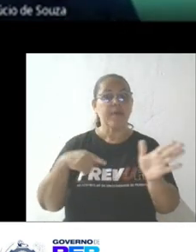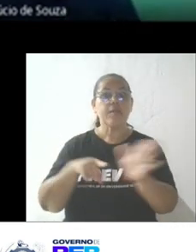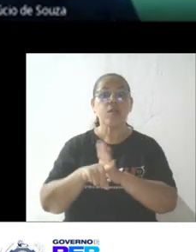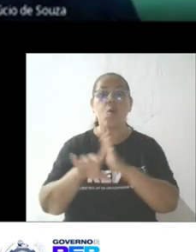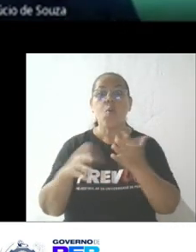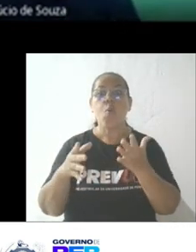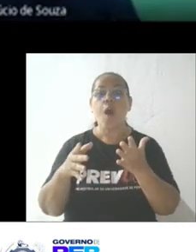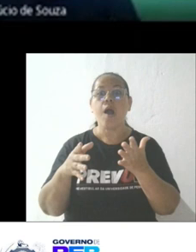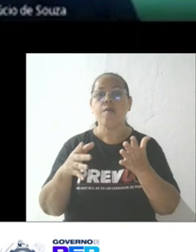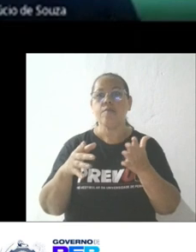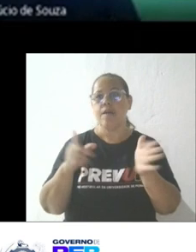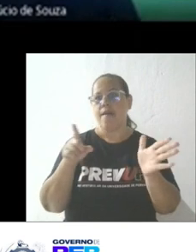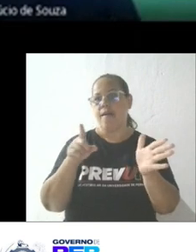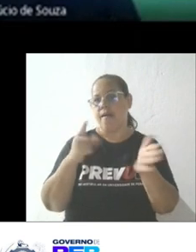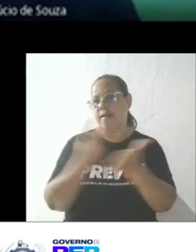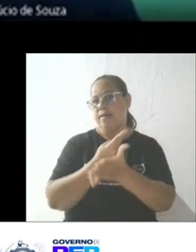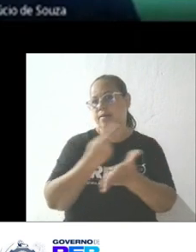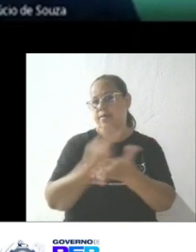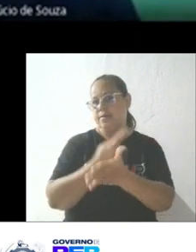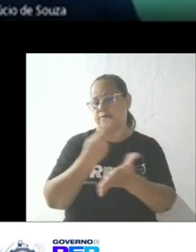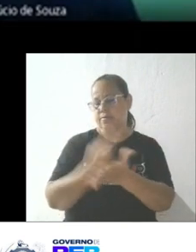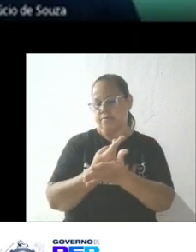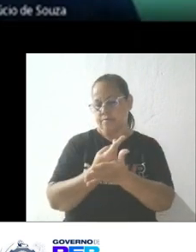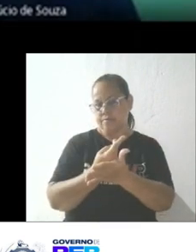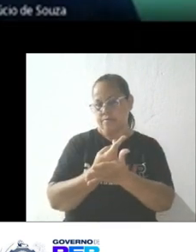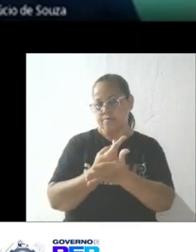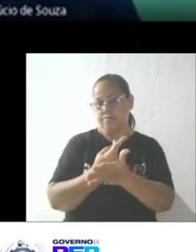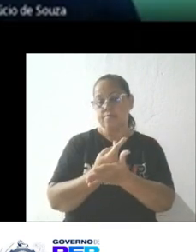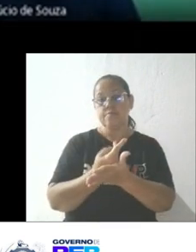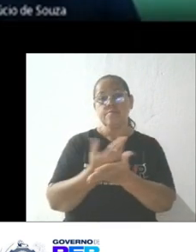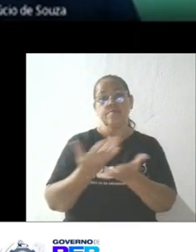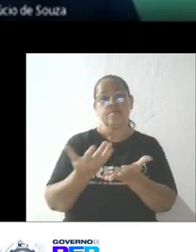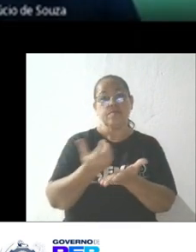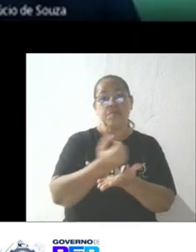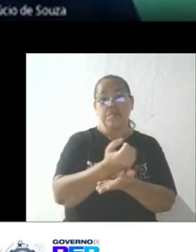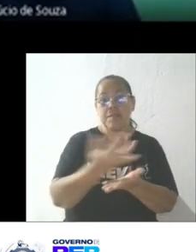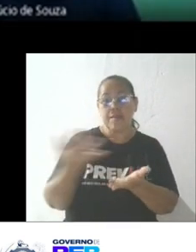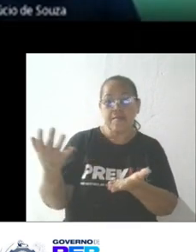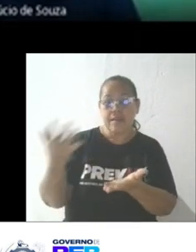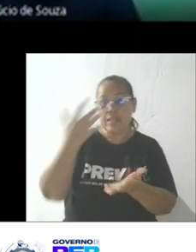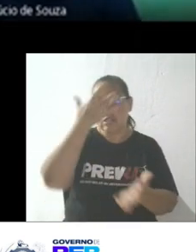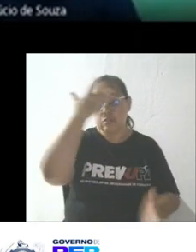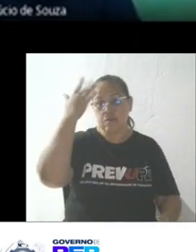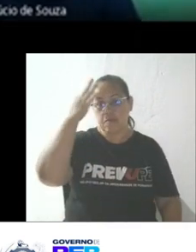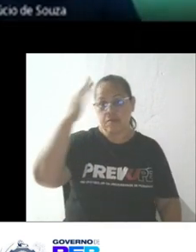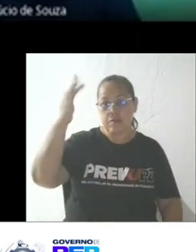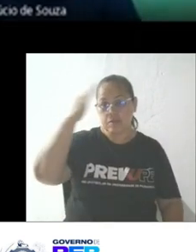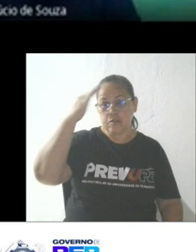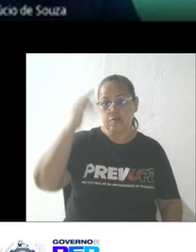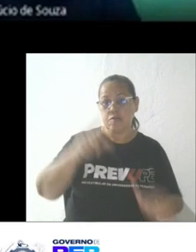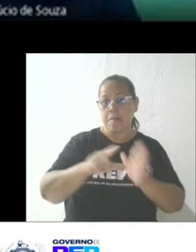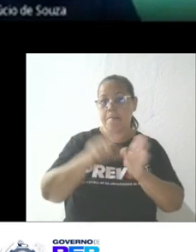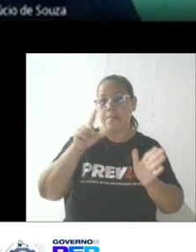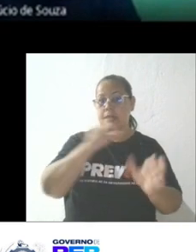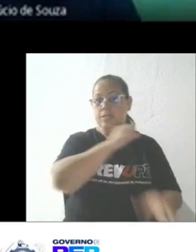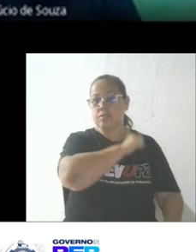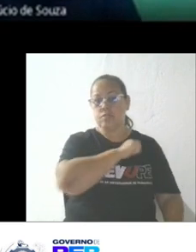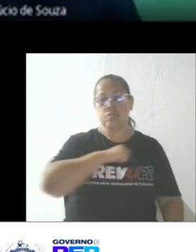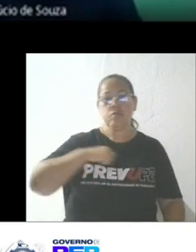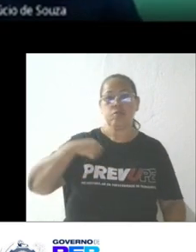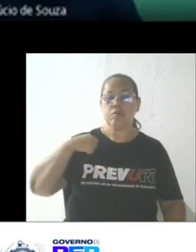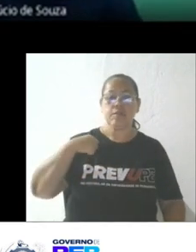afirmar que para vários filósofos pré-socráticos o princípio quer dizer o arqueio em grego